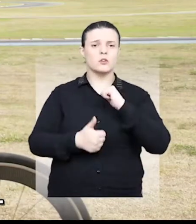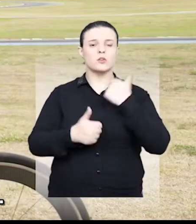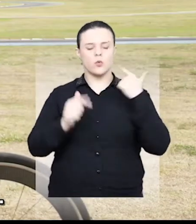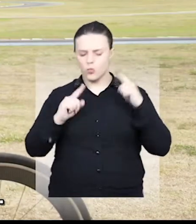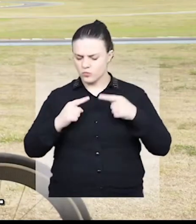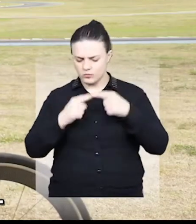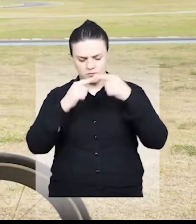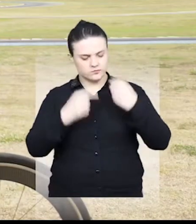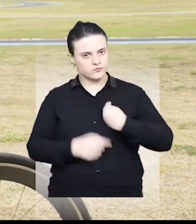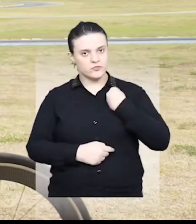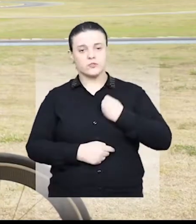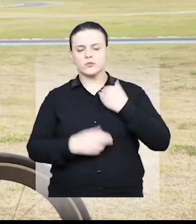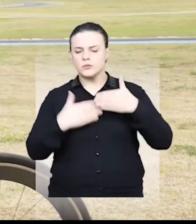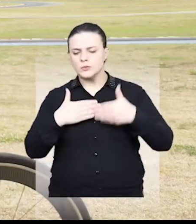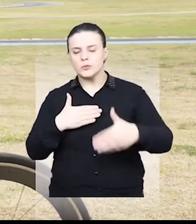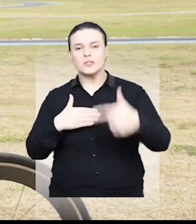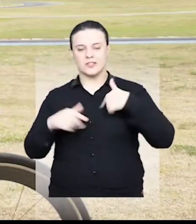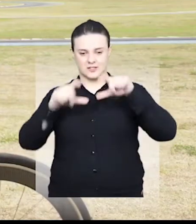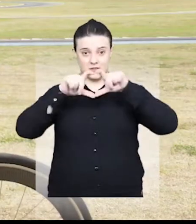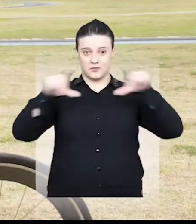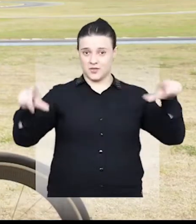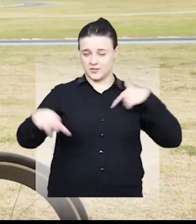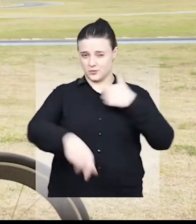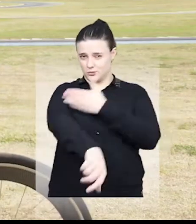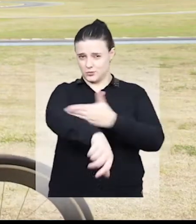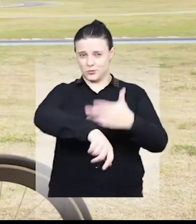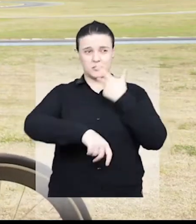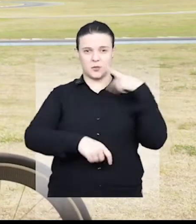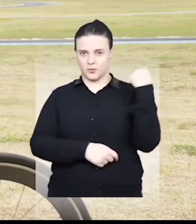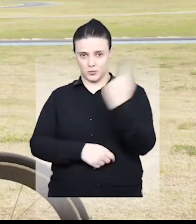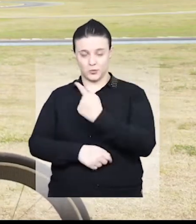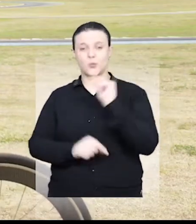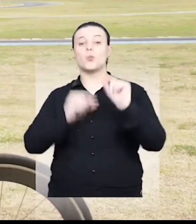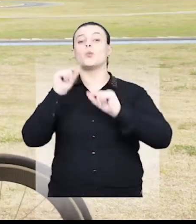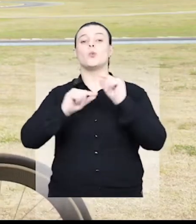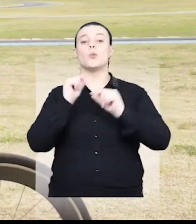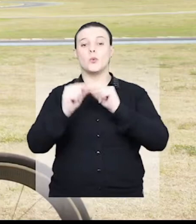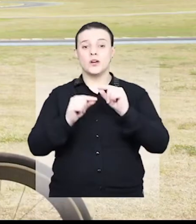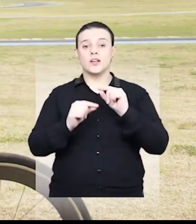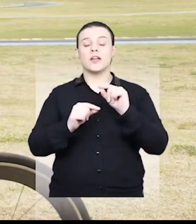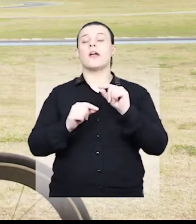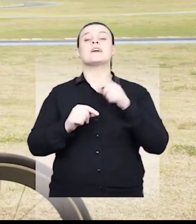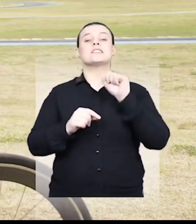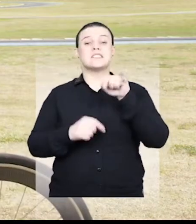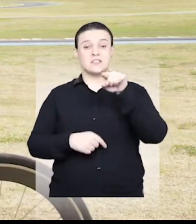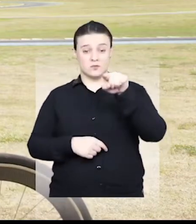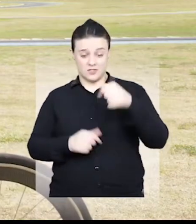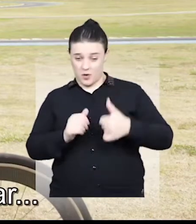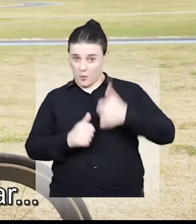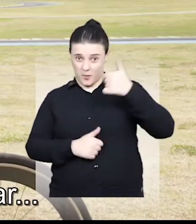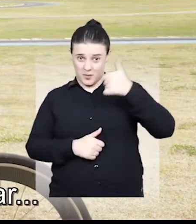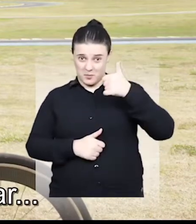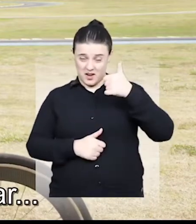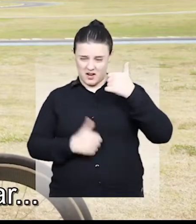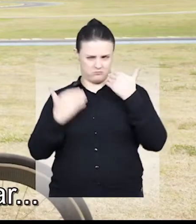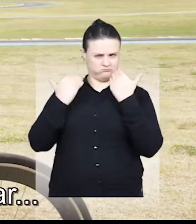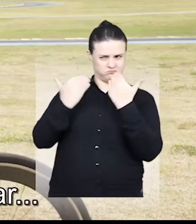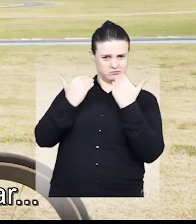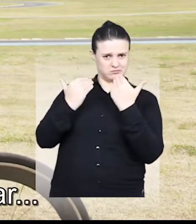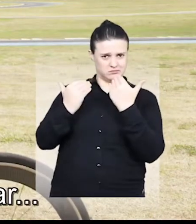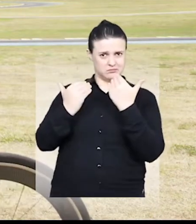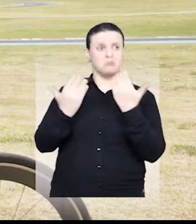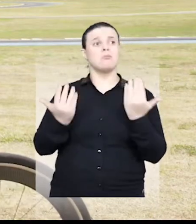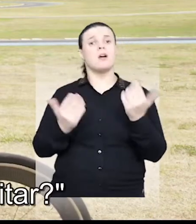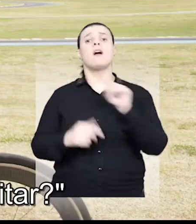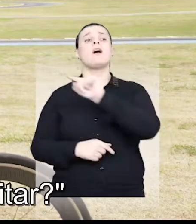minha vida é que tem uma frase que eu costumo dizer para todo mundo, né? Que é aquela assim: se você é o primeiro que vai